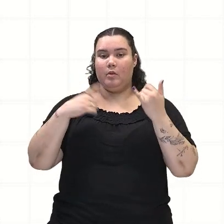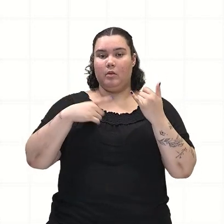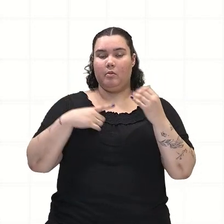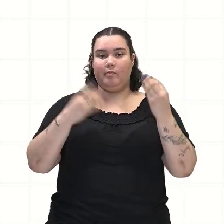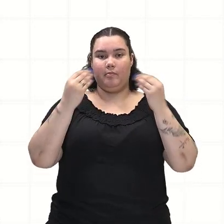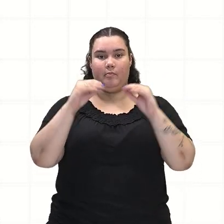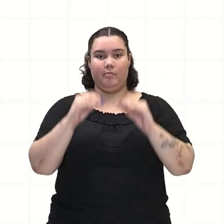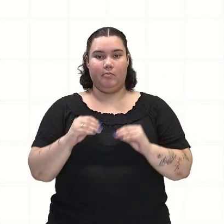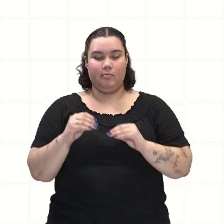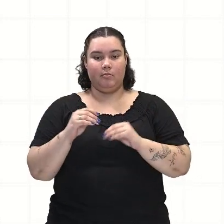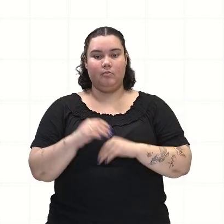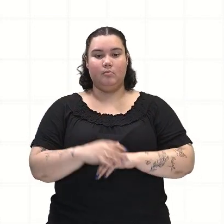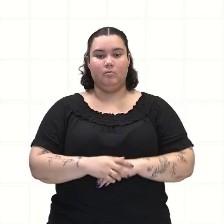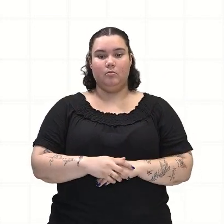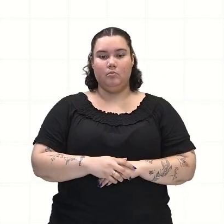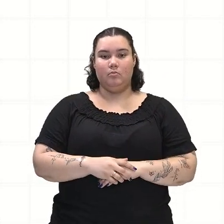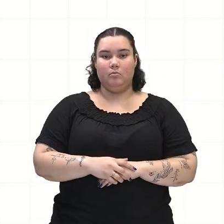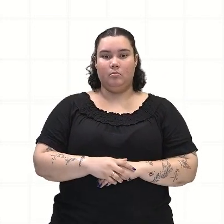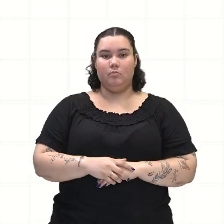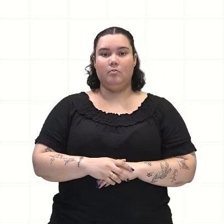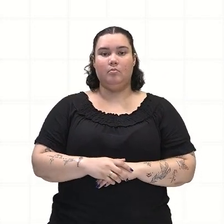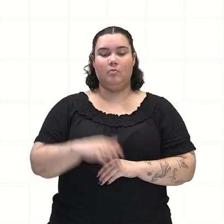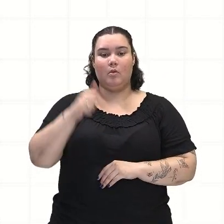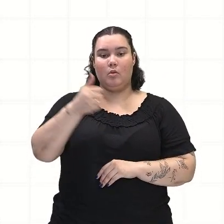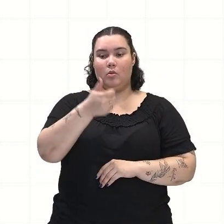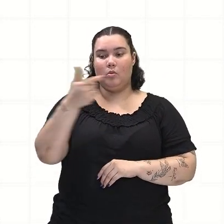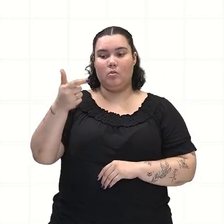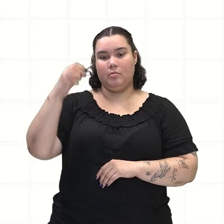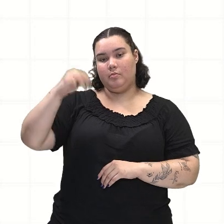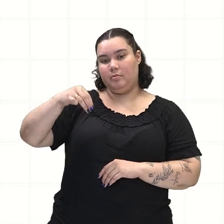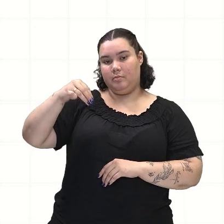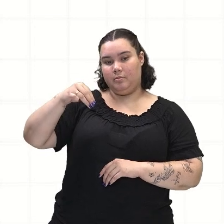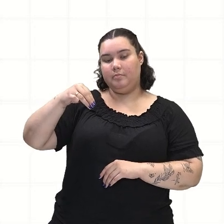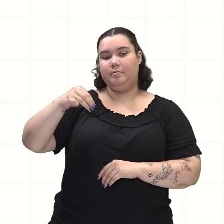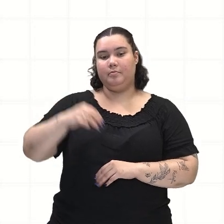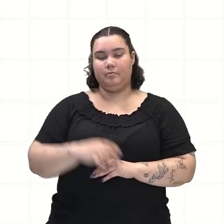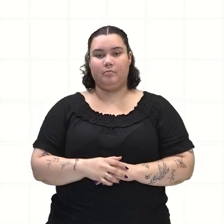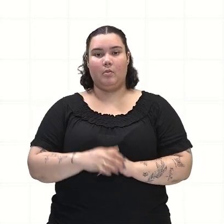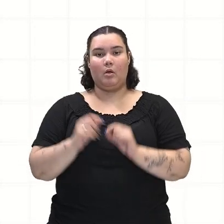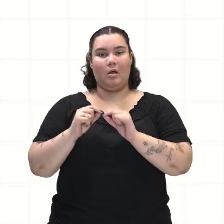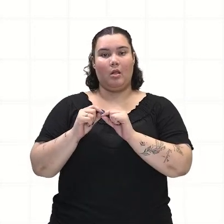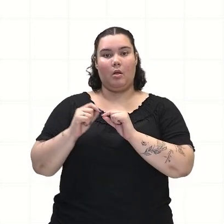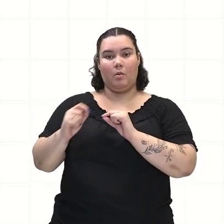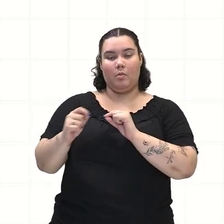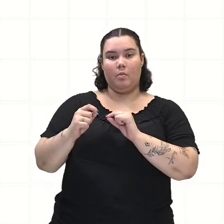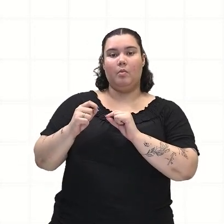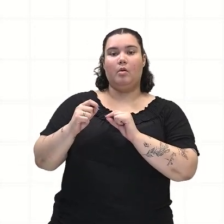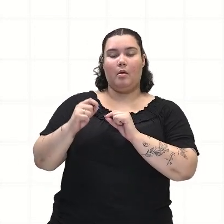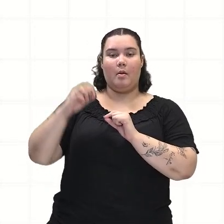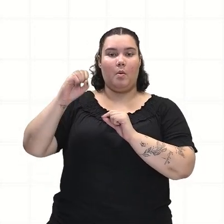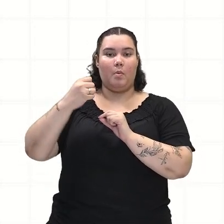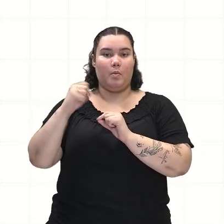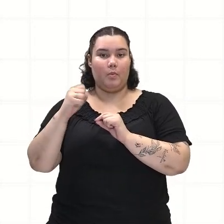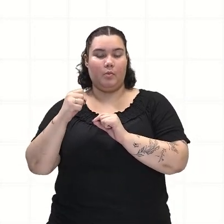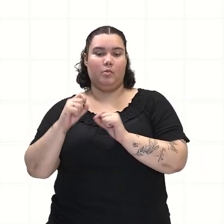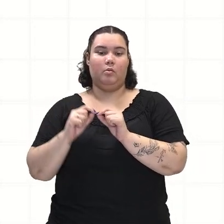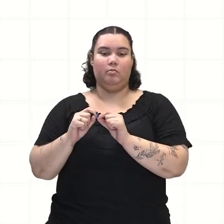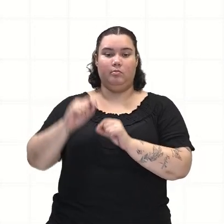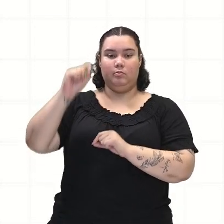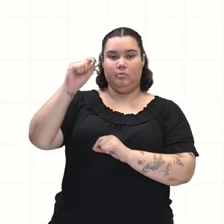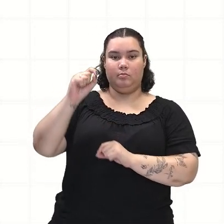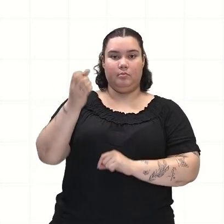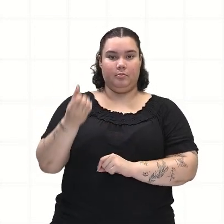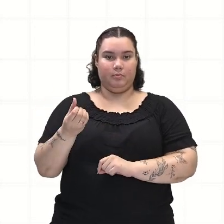né? O comprimento do prédio é 12 metros, a largura do prédio é 8 metros e a altura do